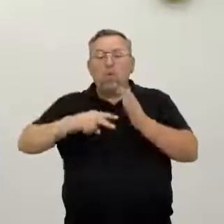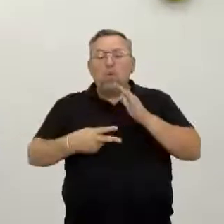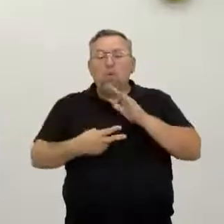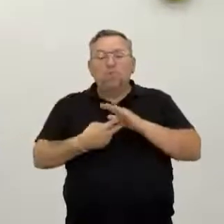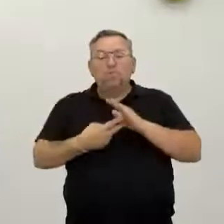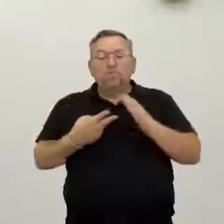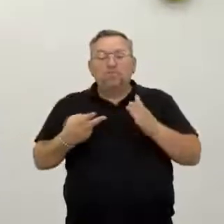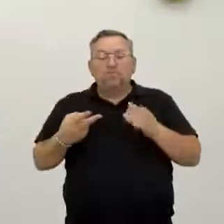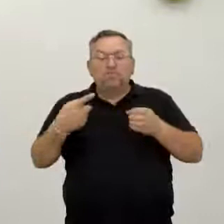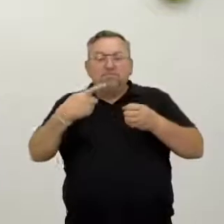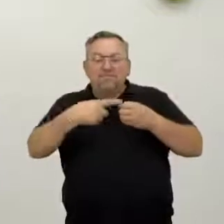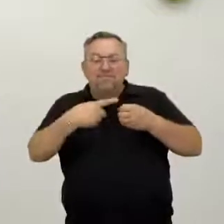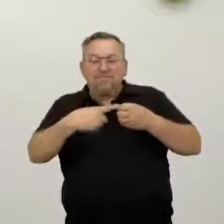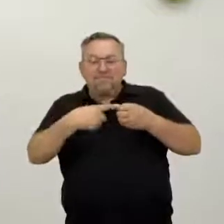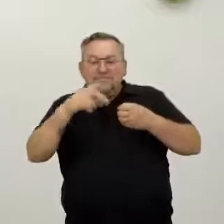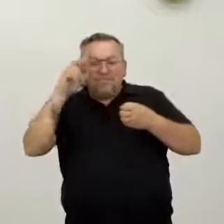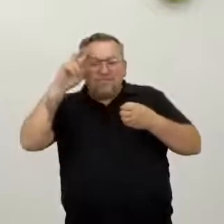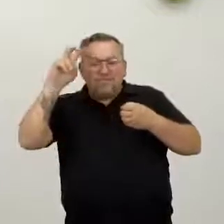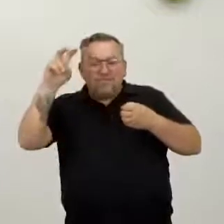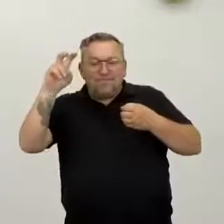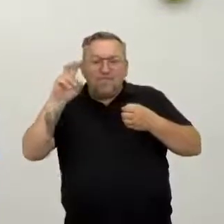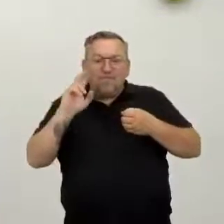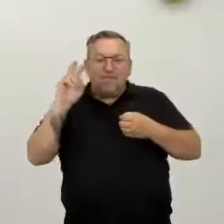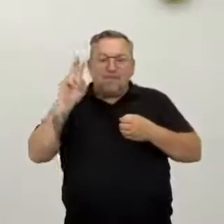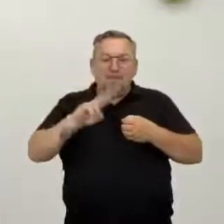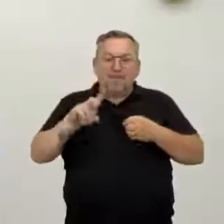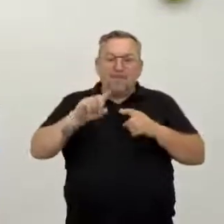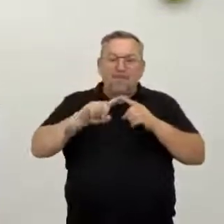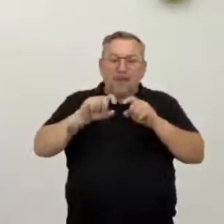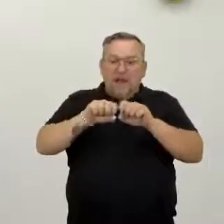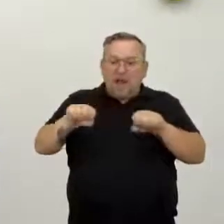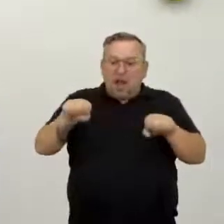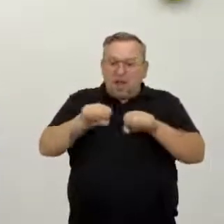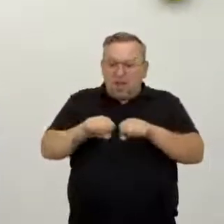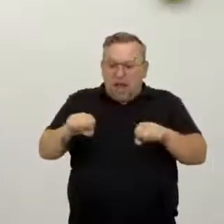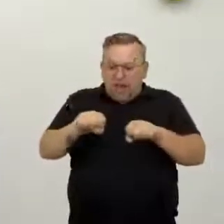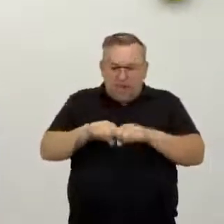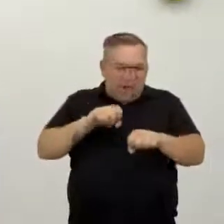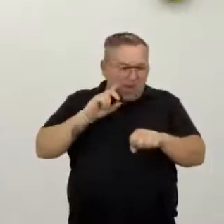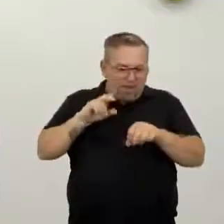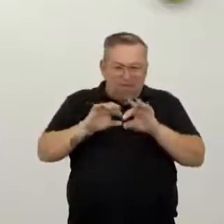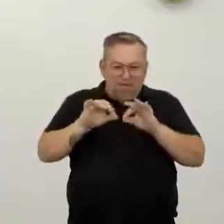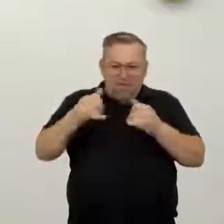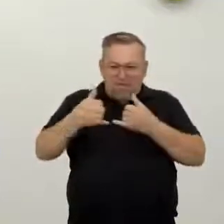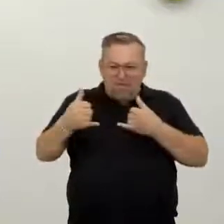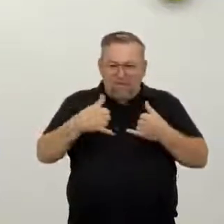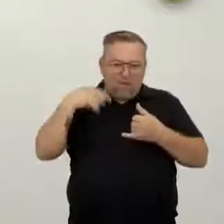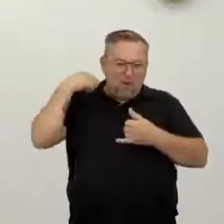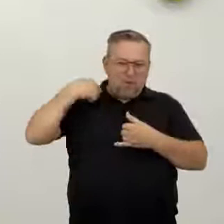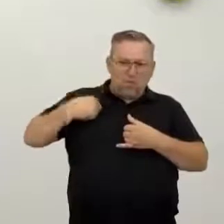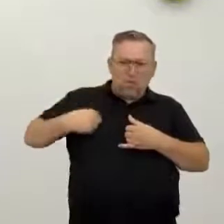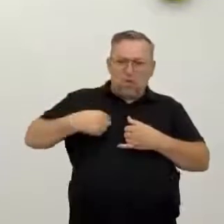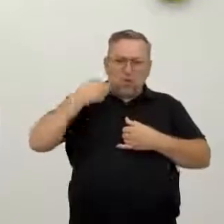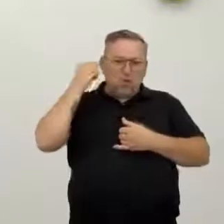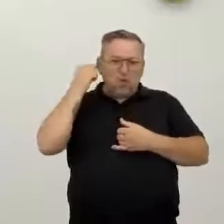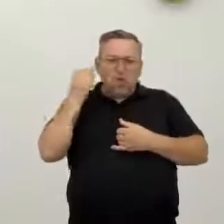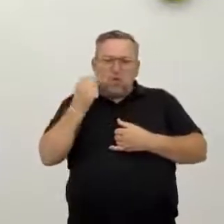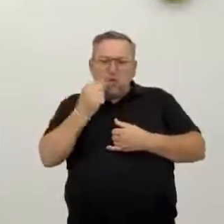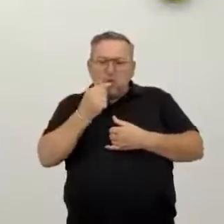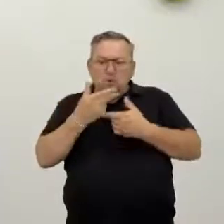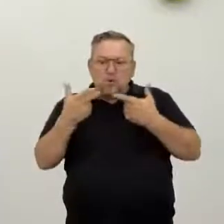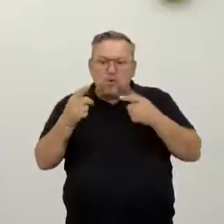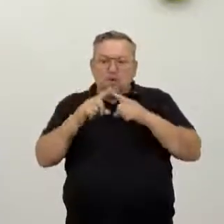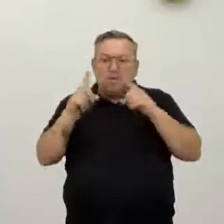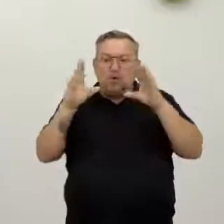gente está aqui olhando no estúdio, nos bastidores a gente vê um monte de cabos, né, interligando aí com câmeras, com microfone, né, e esses cabos aí